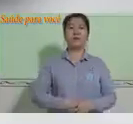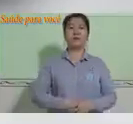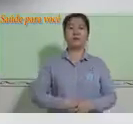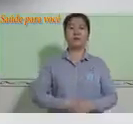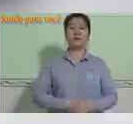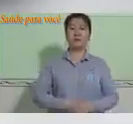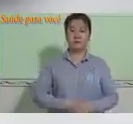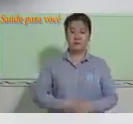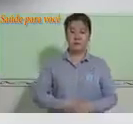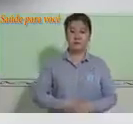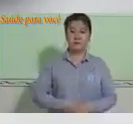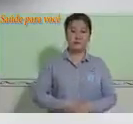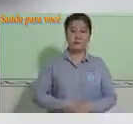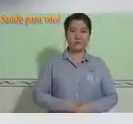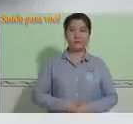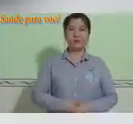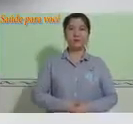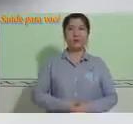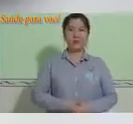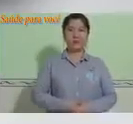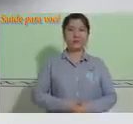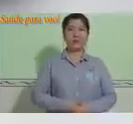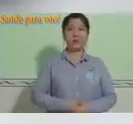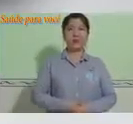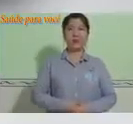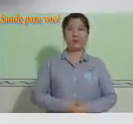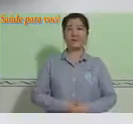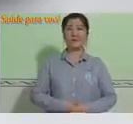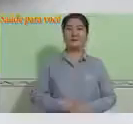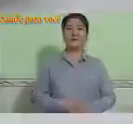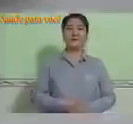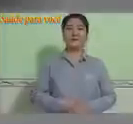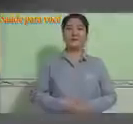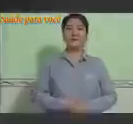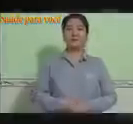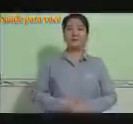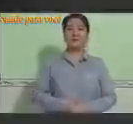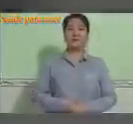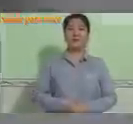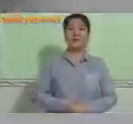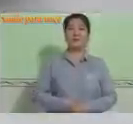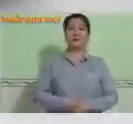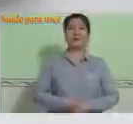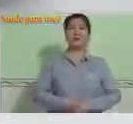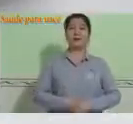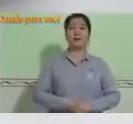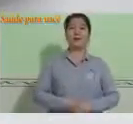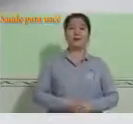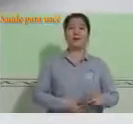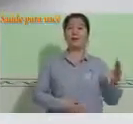é caracterizada pelo esquecimento de alguns detalhes do fato ocorrido, PORE acento agudo